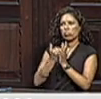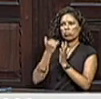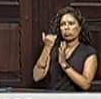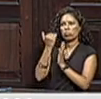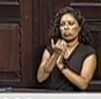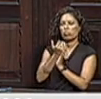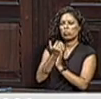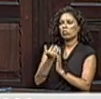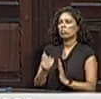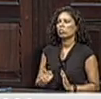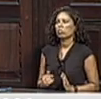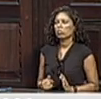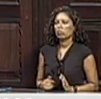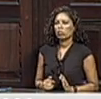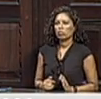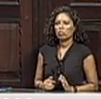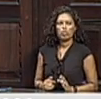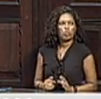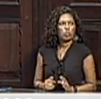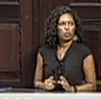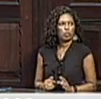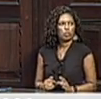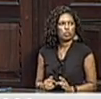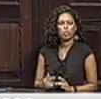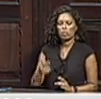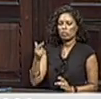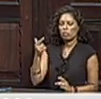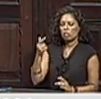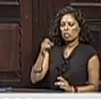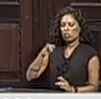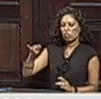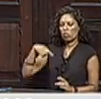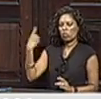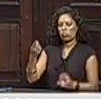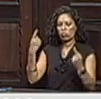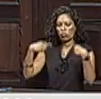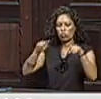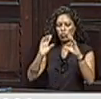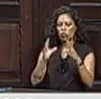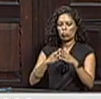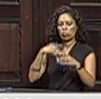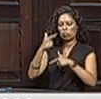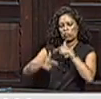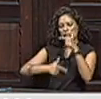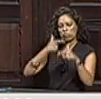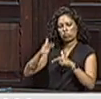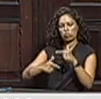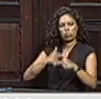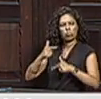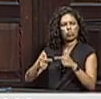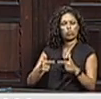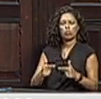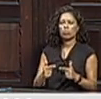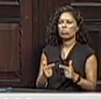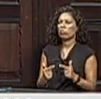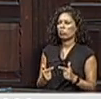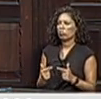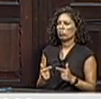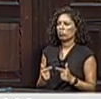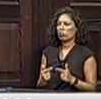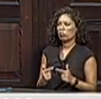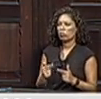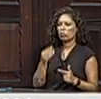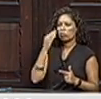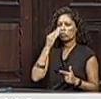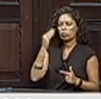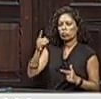há como punir a classe trabalhadora com um reajuste apenas